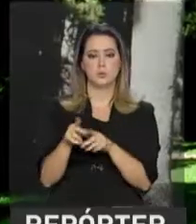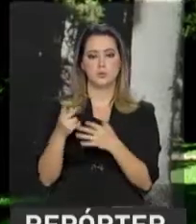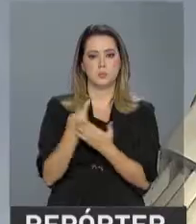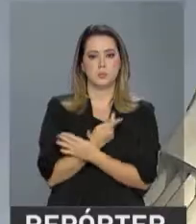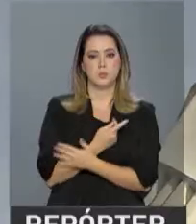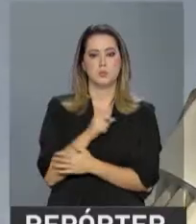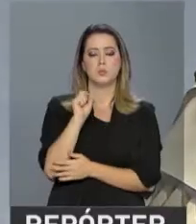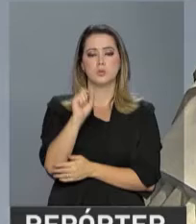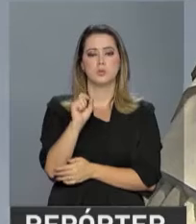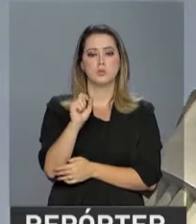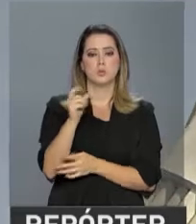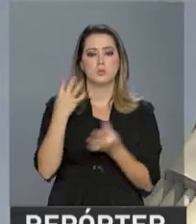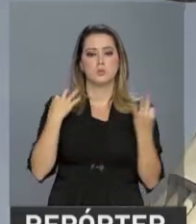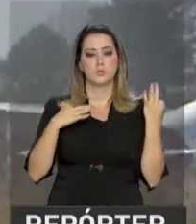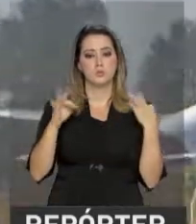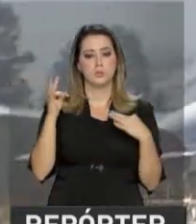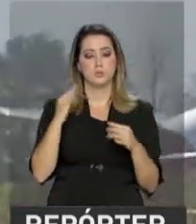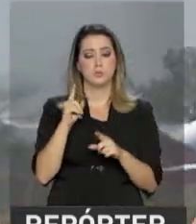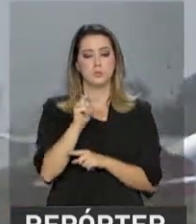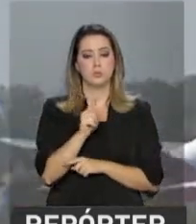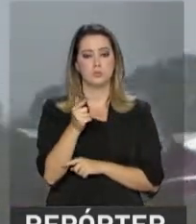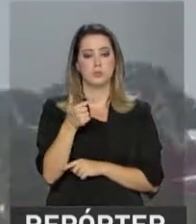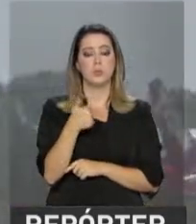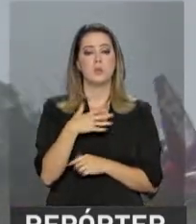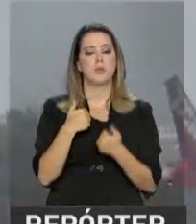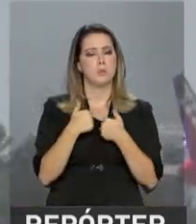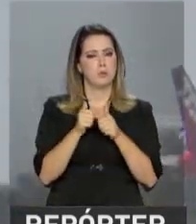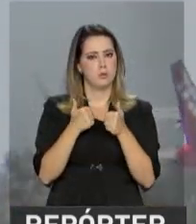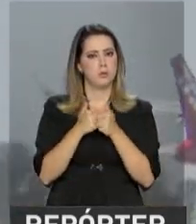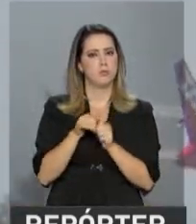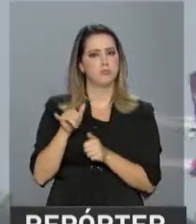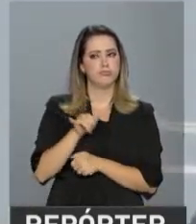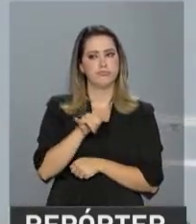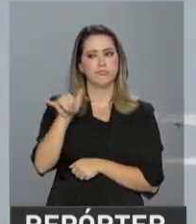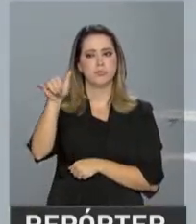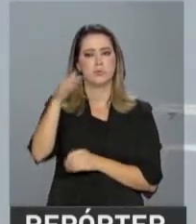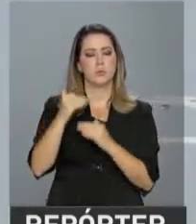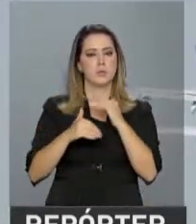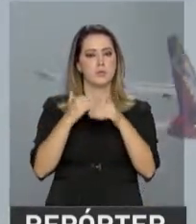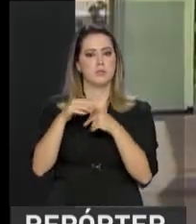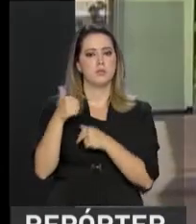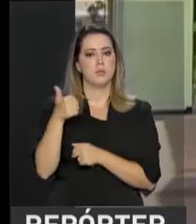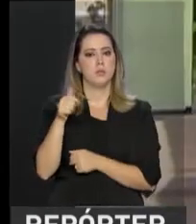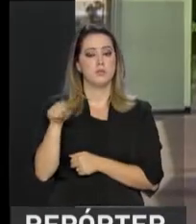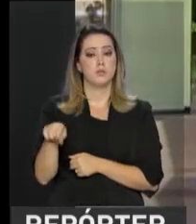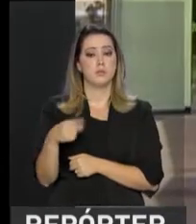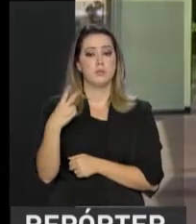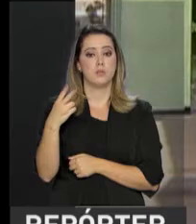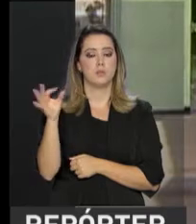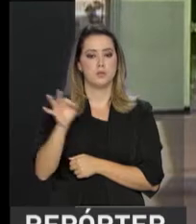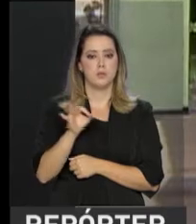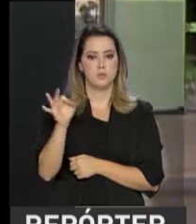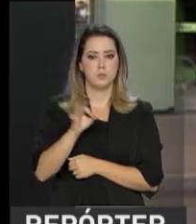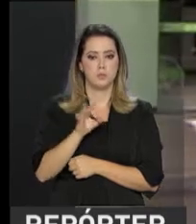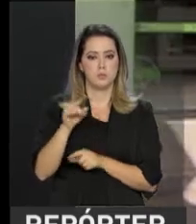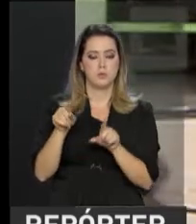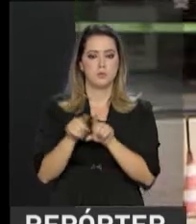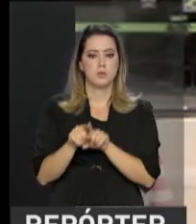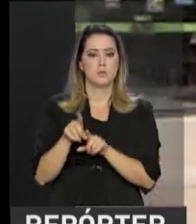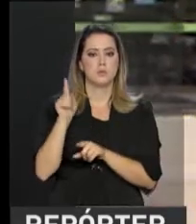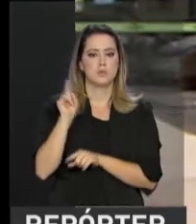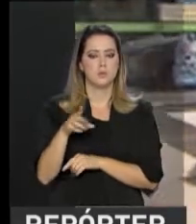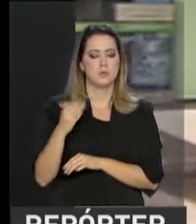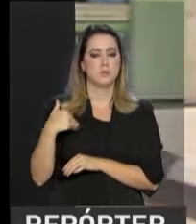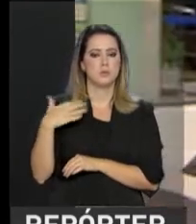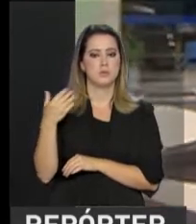parques e atrações turísticas o transporte aéreo cresceu 11,2 por cento nas operadoras de turismo crescimento